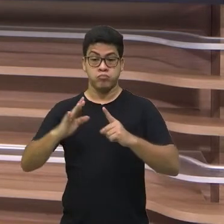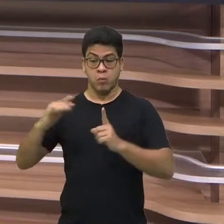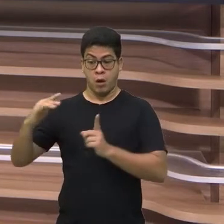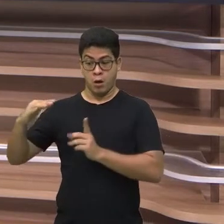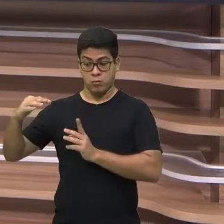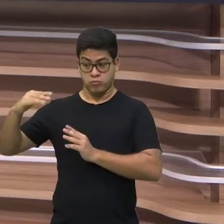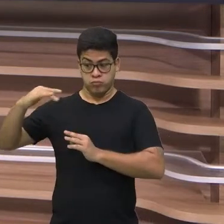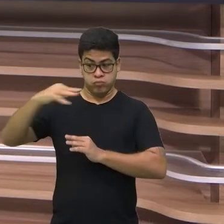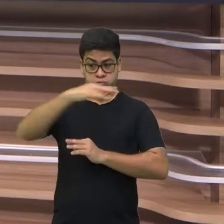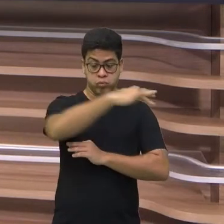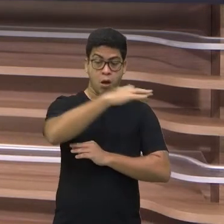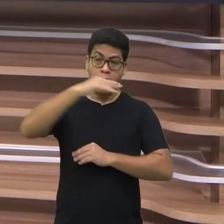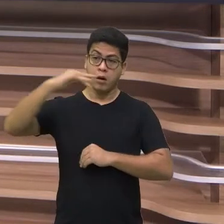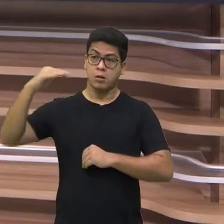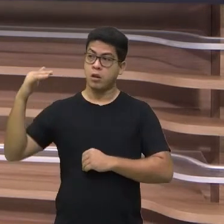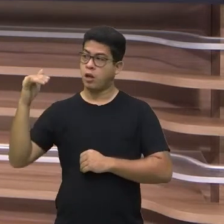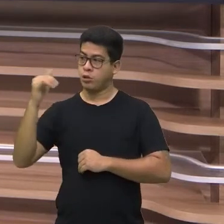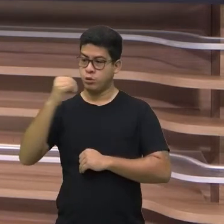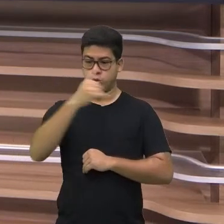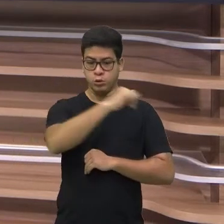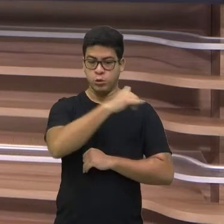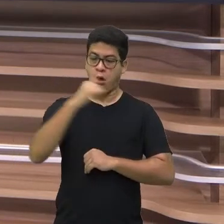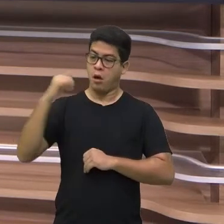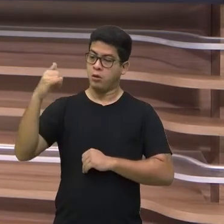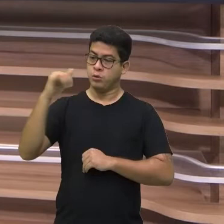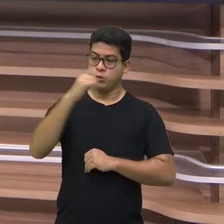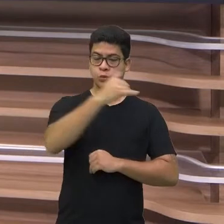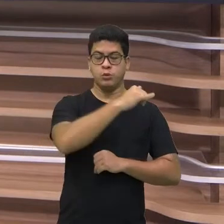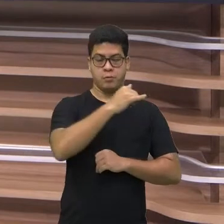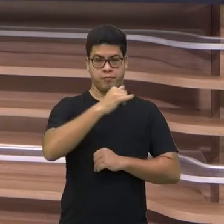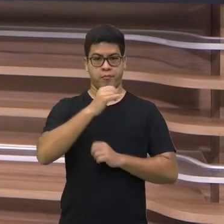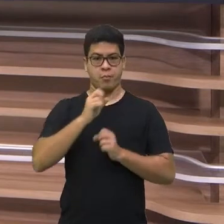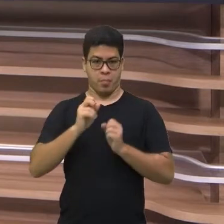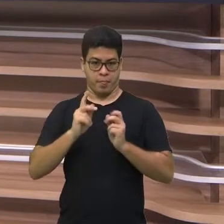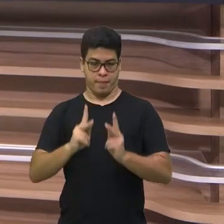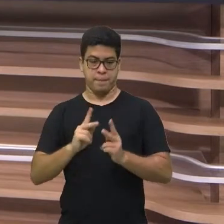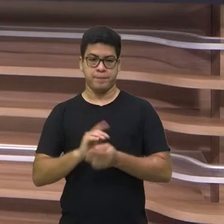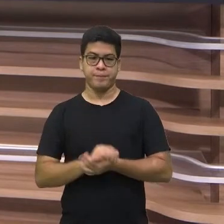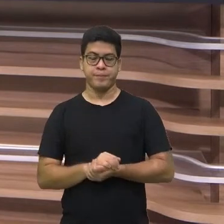esqueça que as linhas de força são sempre perpendiculares às superfícies